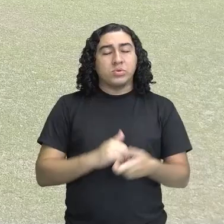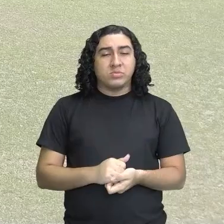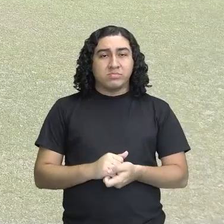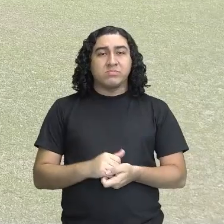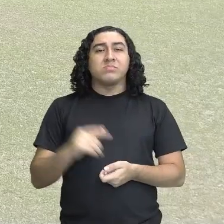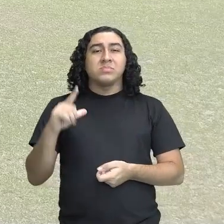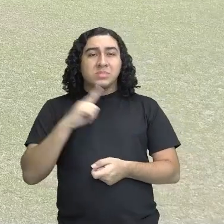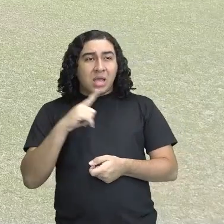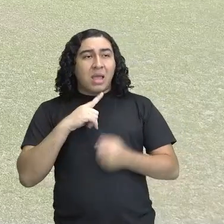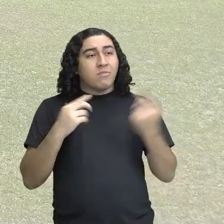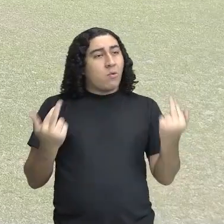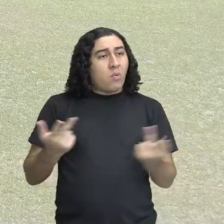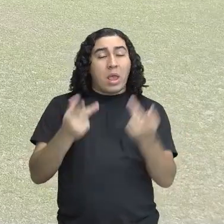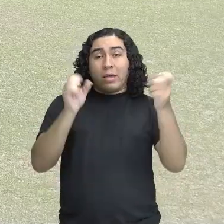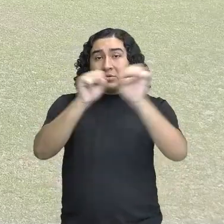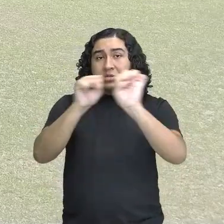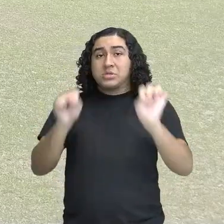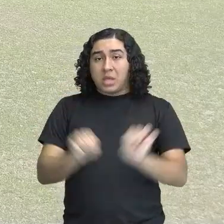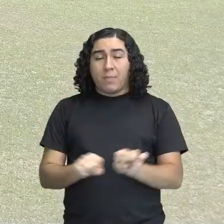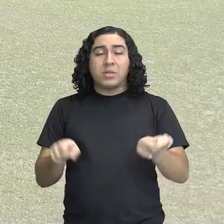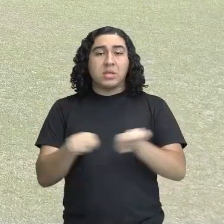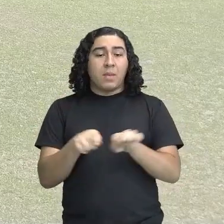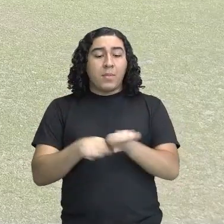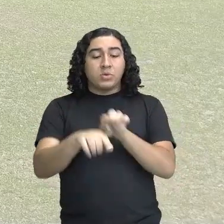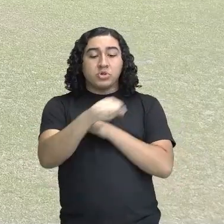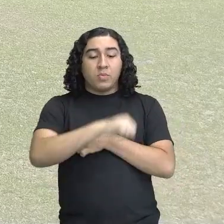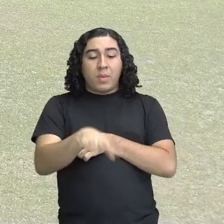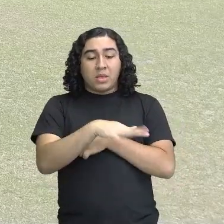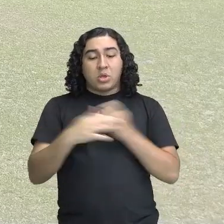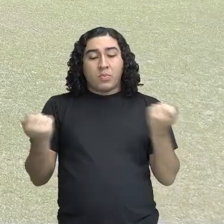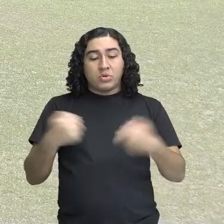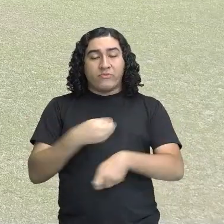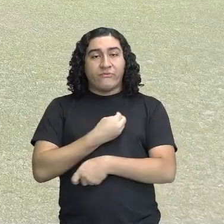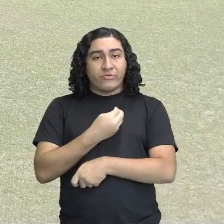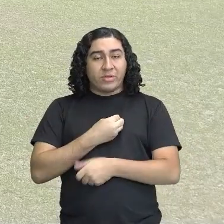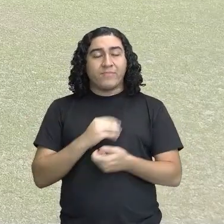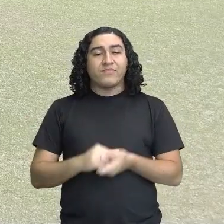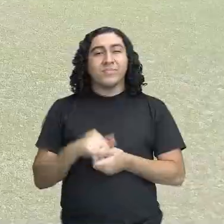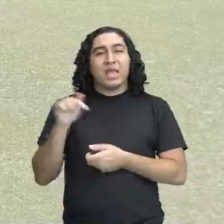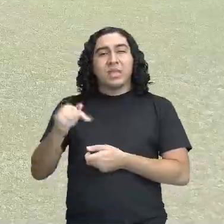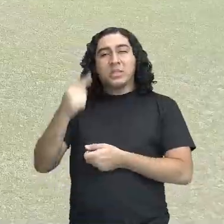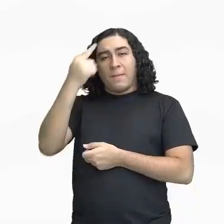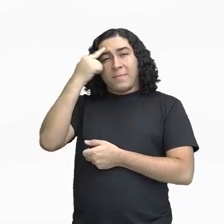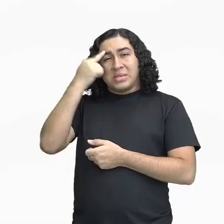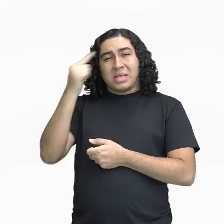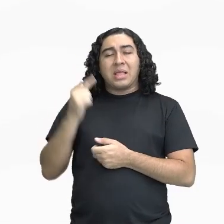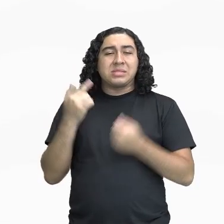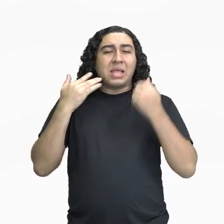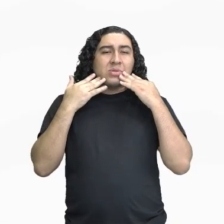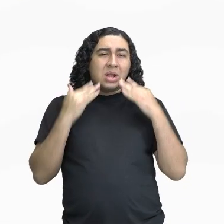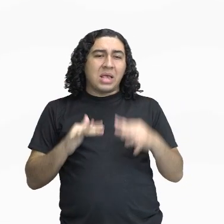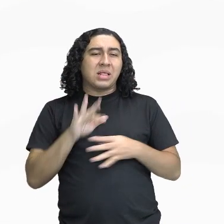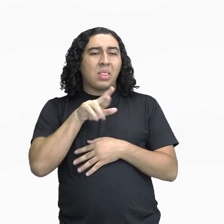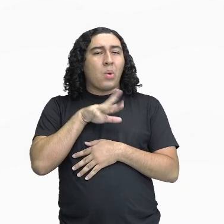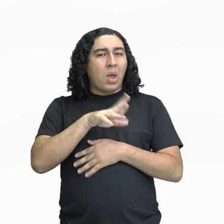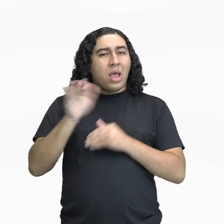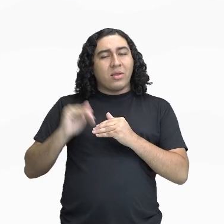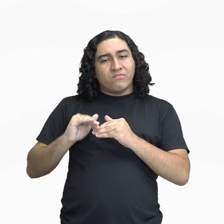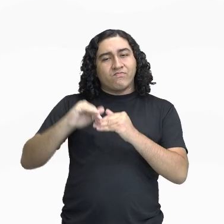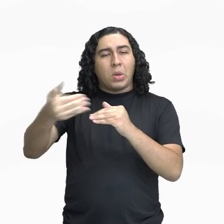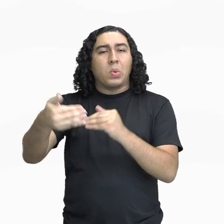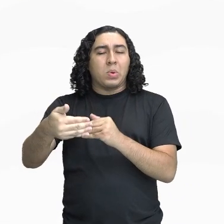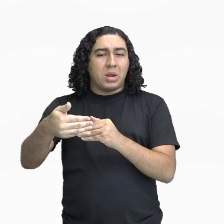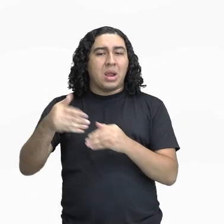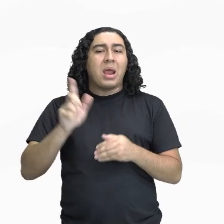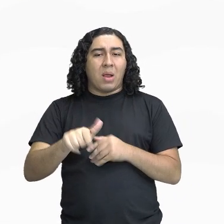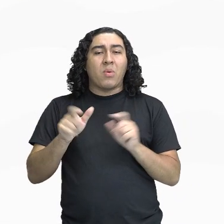do mesmo sistema do ambiente em que eles habitam. Então, para eles, a natureza, ela não é um elemento externo. Ela é